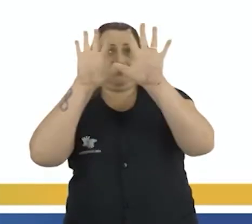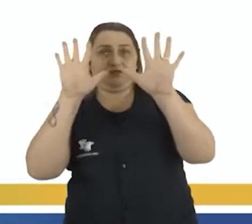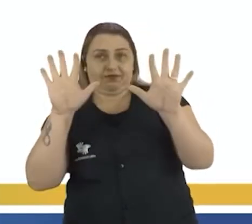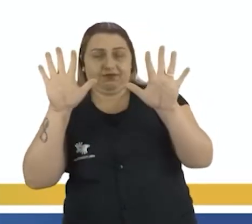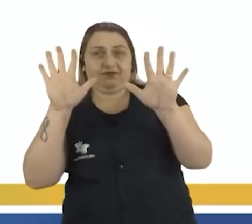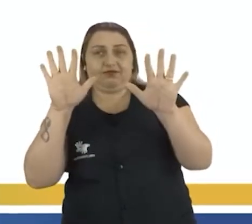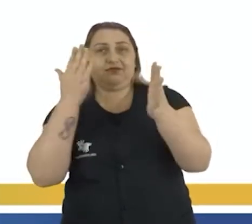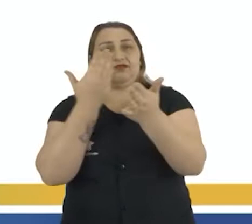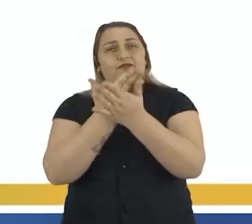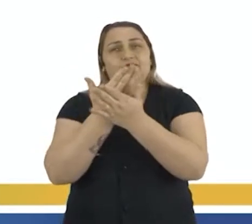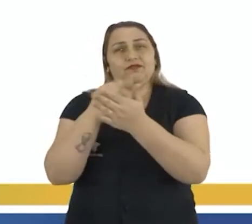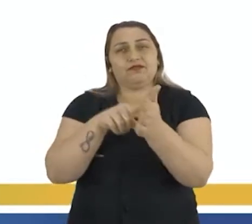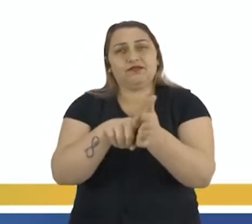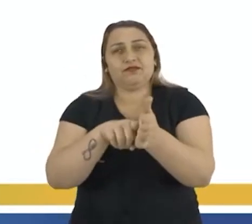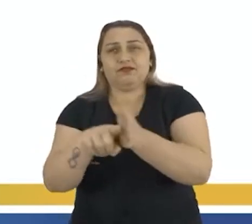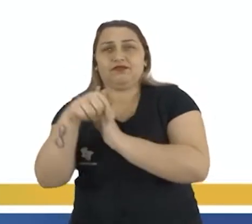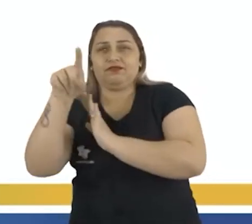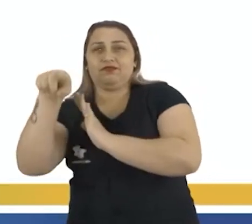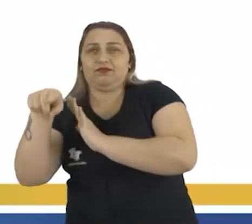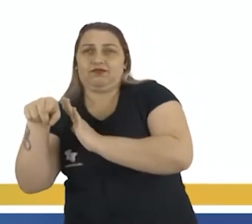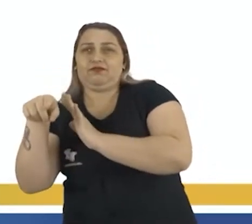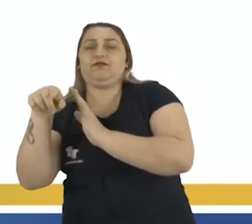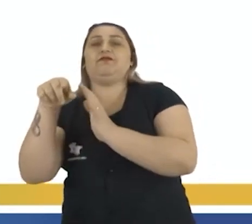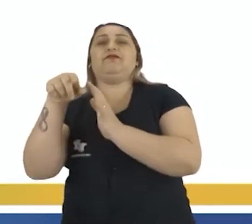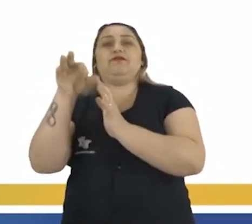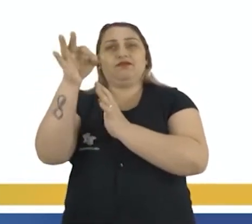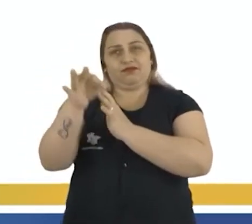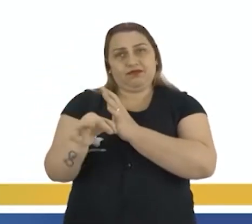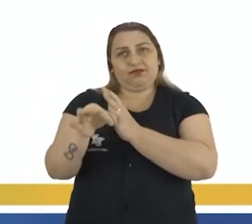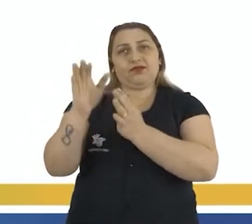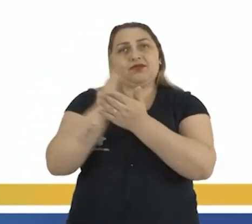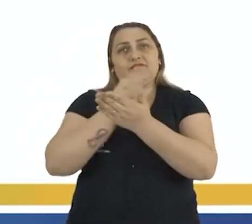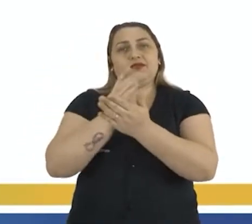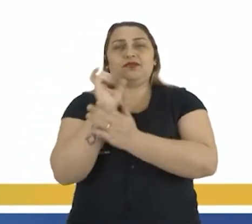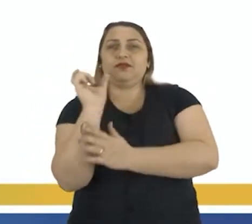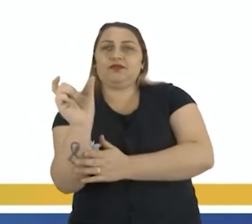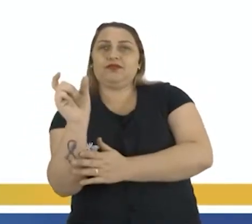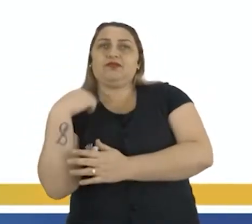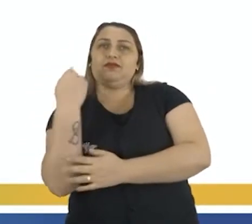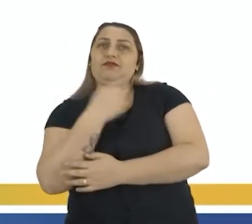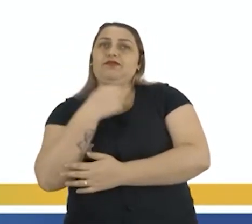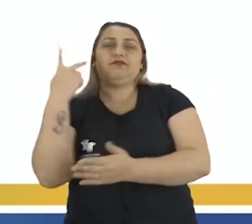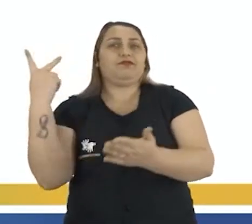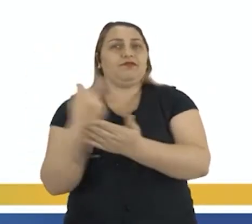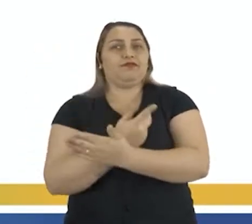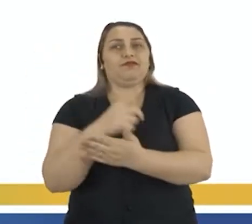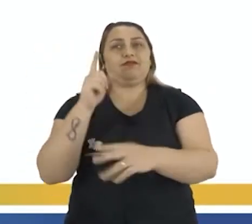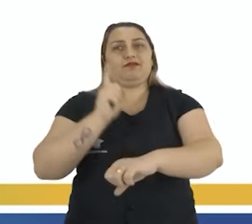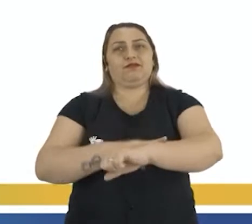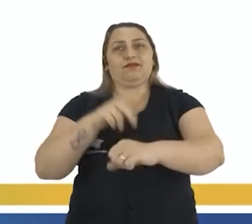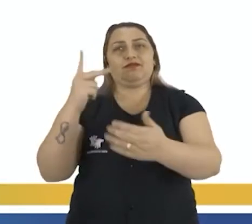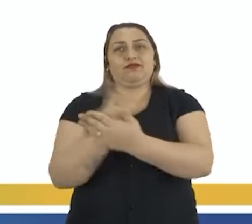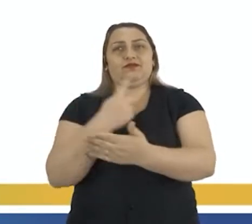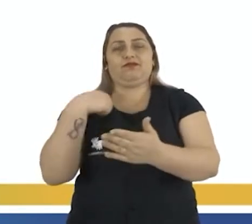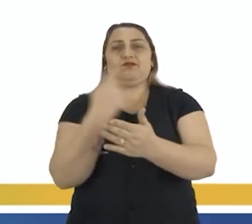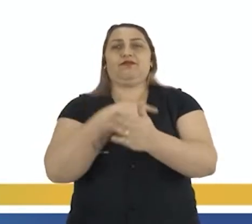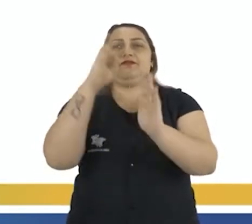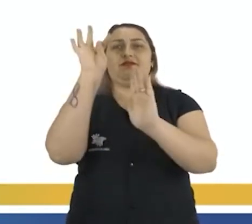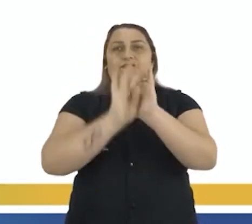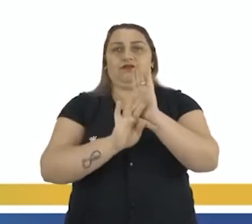e estudar sobre alguns casos de acentuação adequada de algumas palavras, para a gente não errar na hora de escrever o nosso